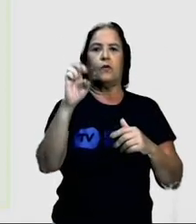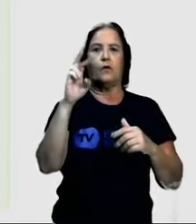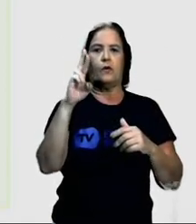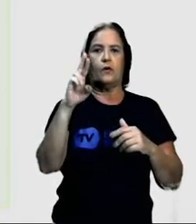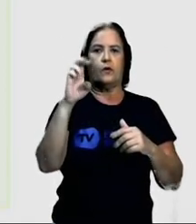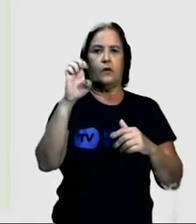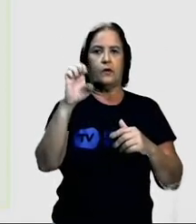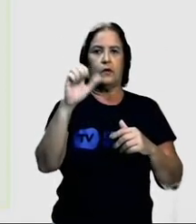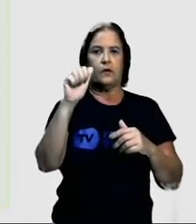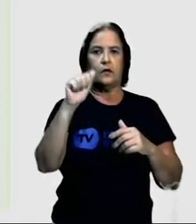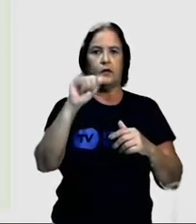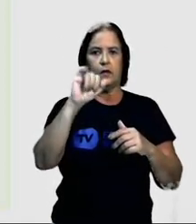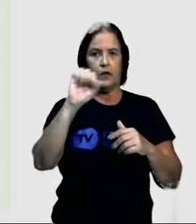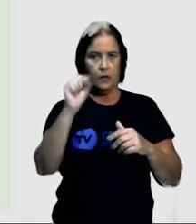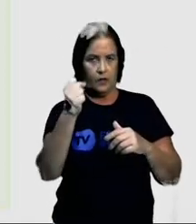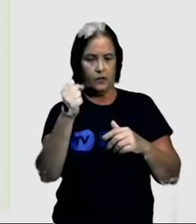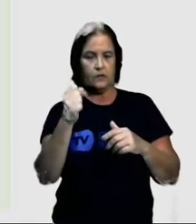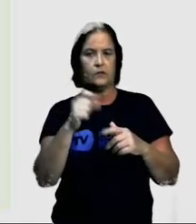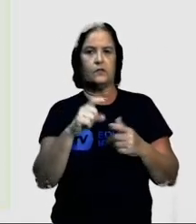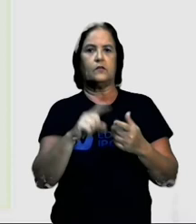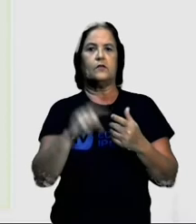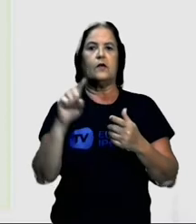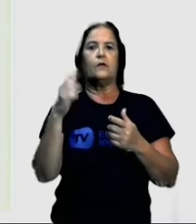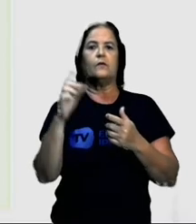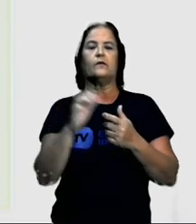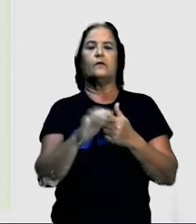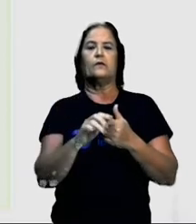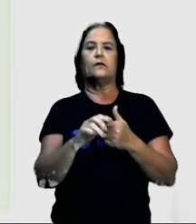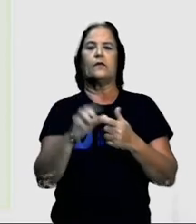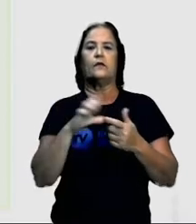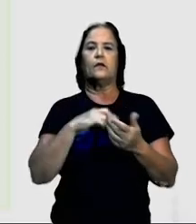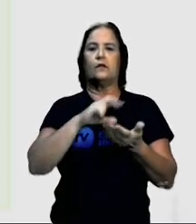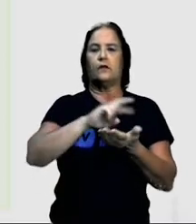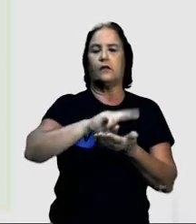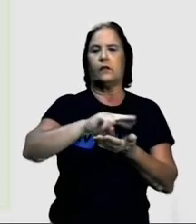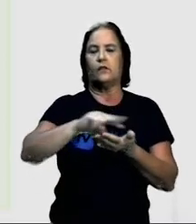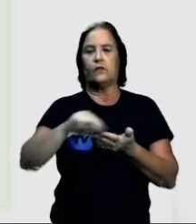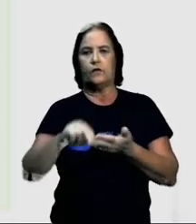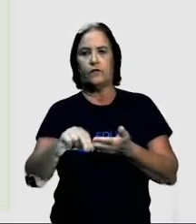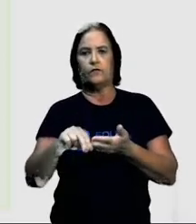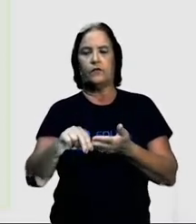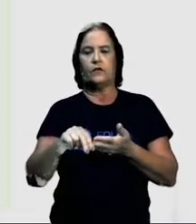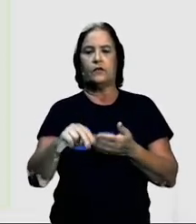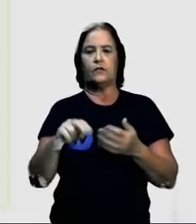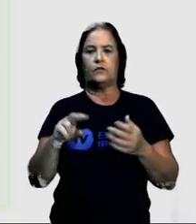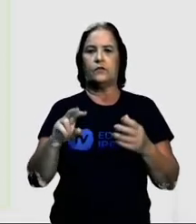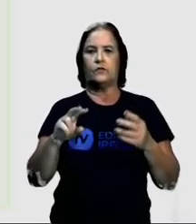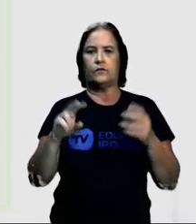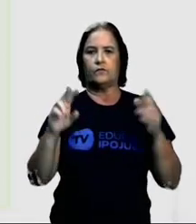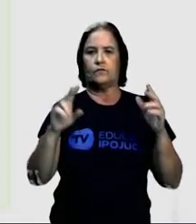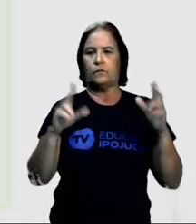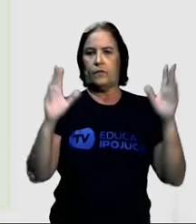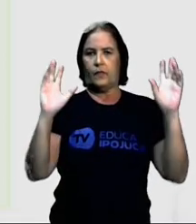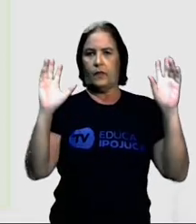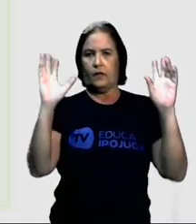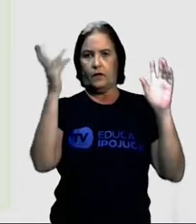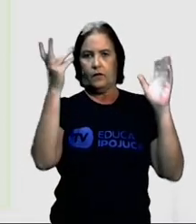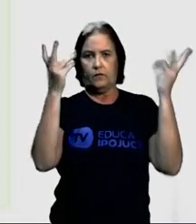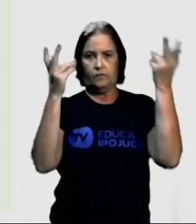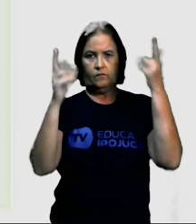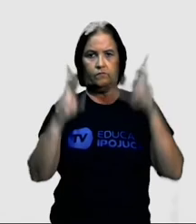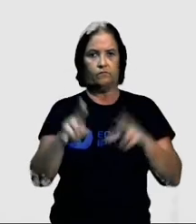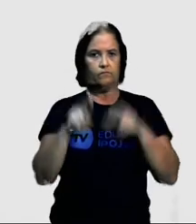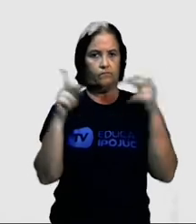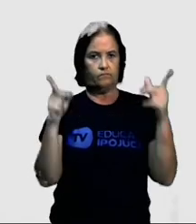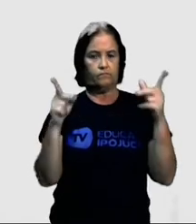tundras, certo? Então a gente vê aí também diferentes tipos de vegetação no